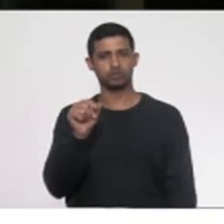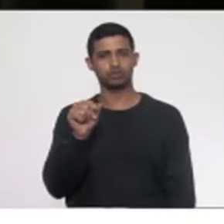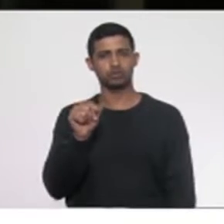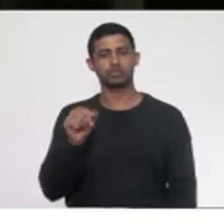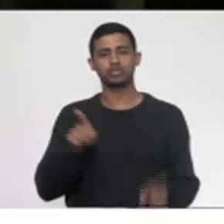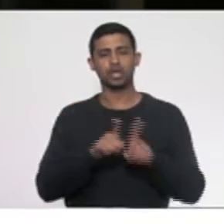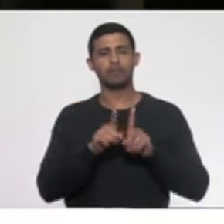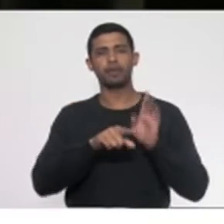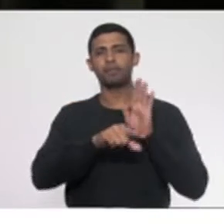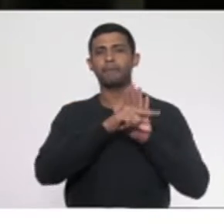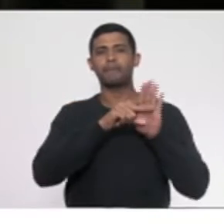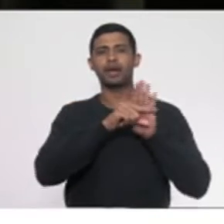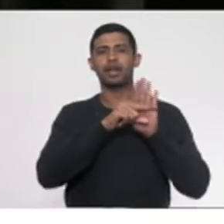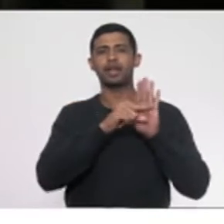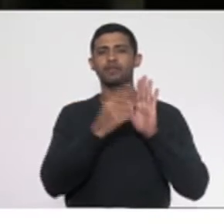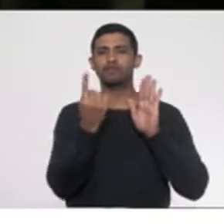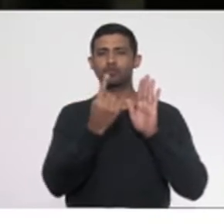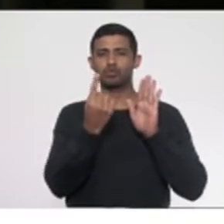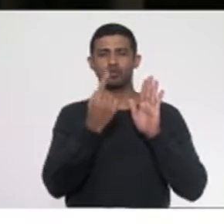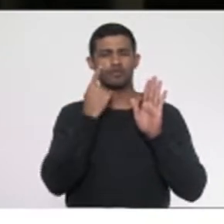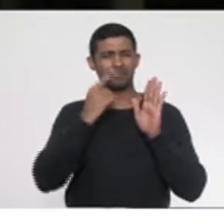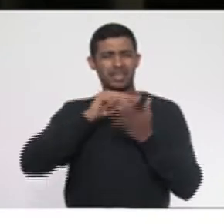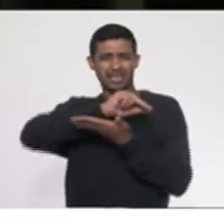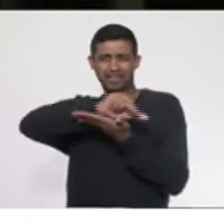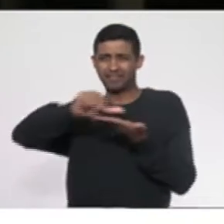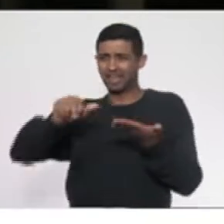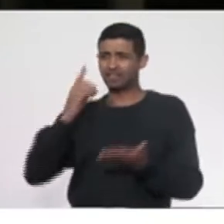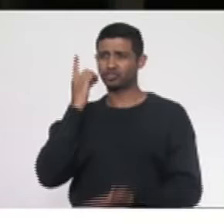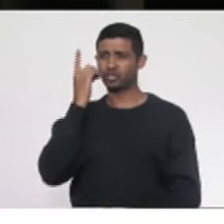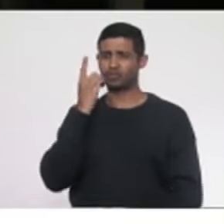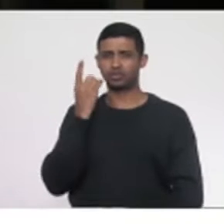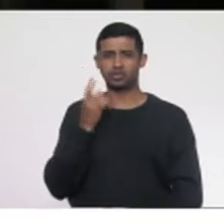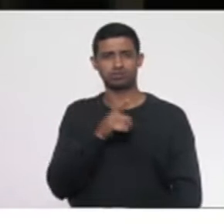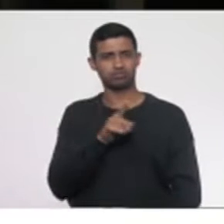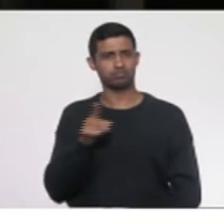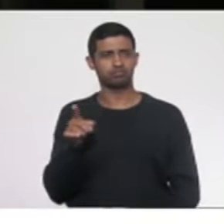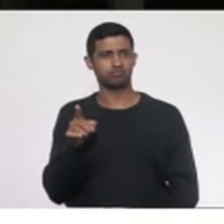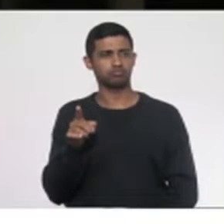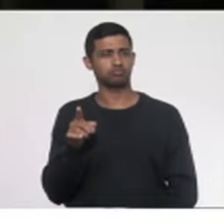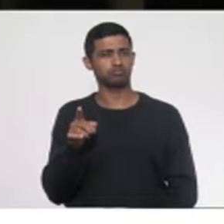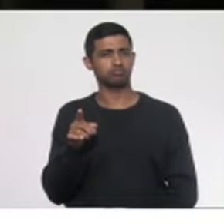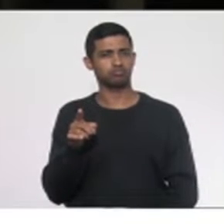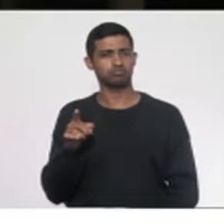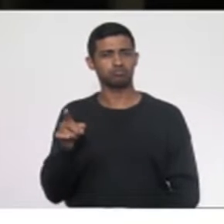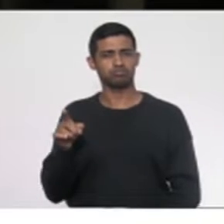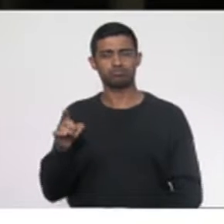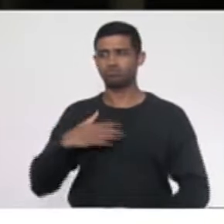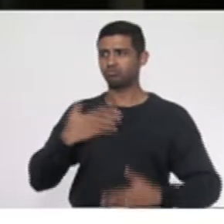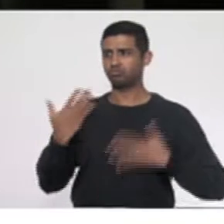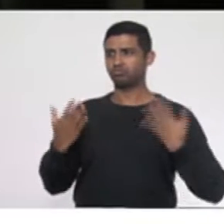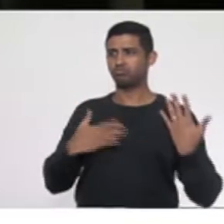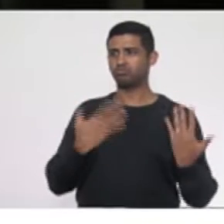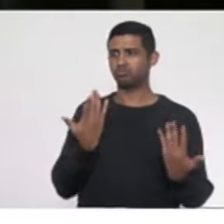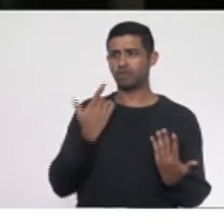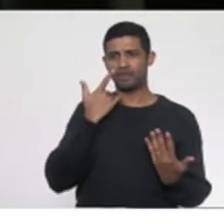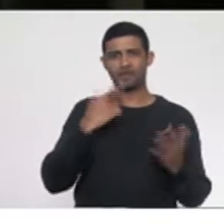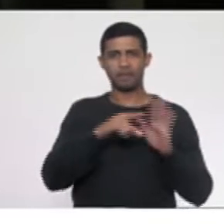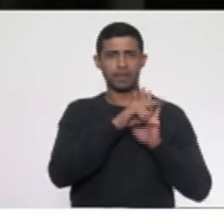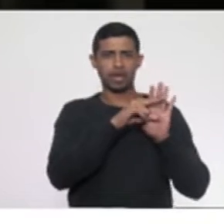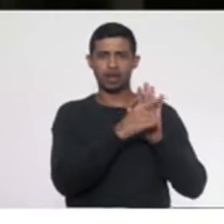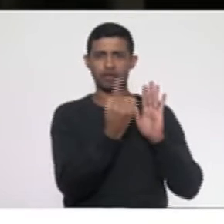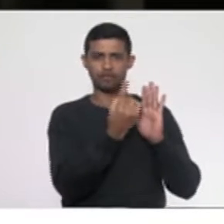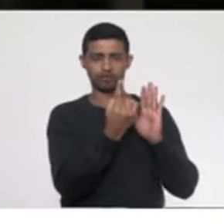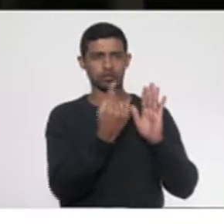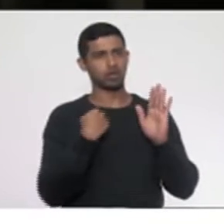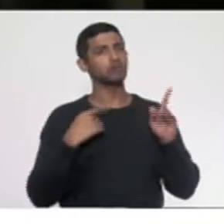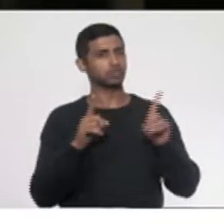único. Uma série de deputados suprimiram o parágrafo único,